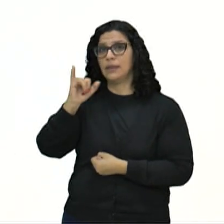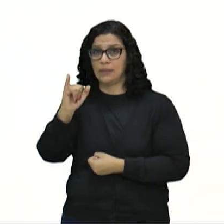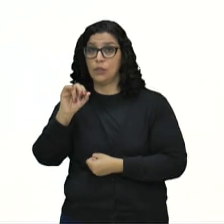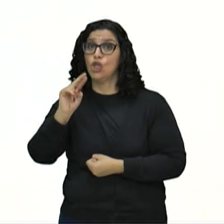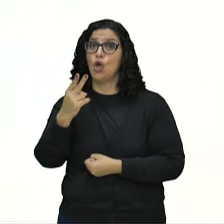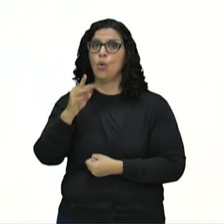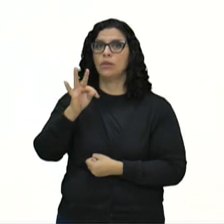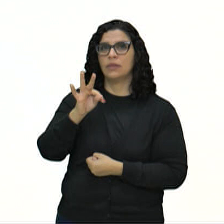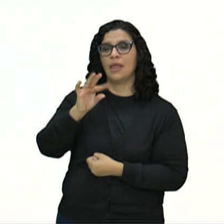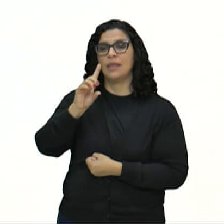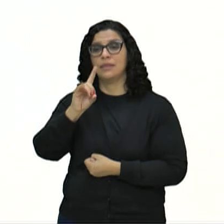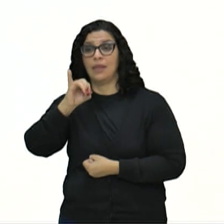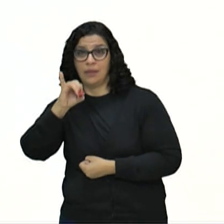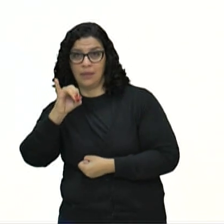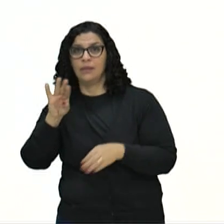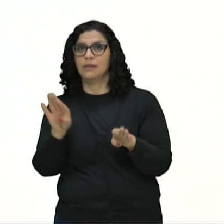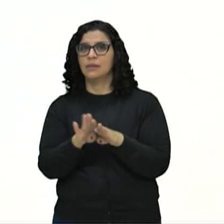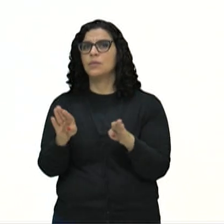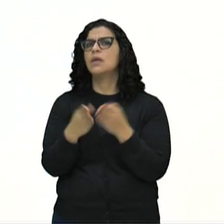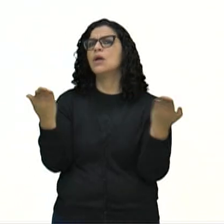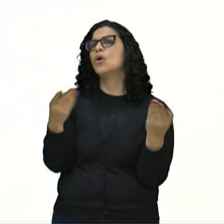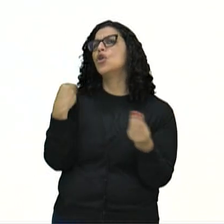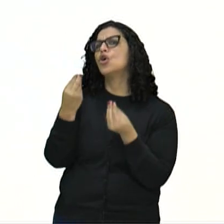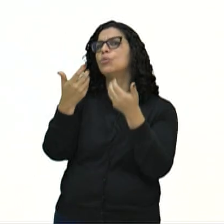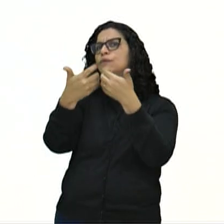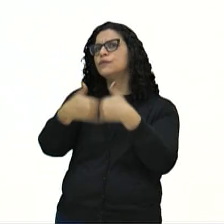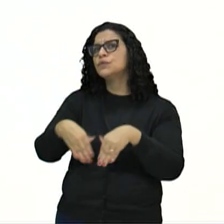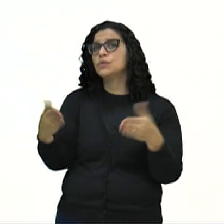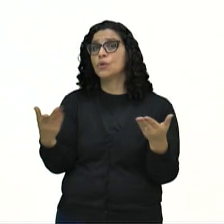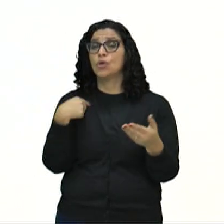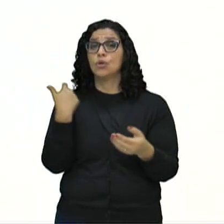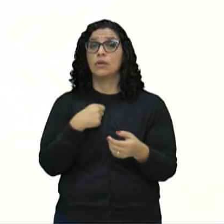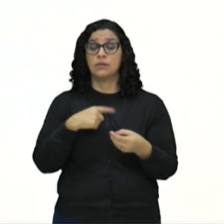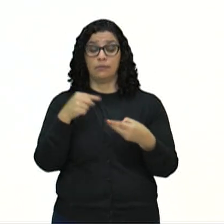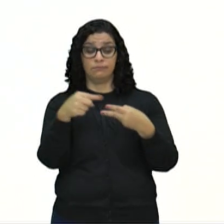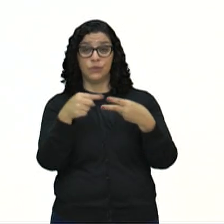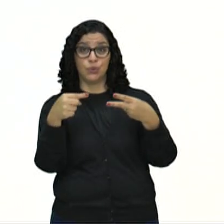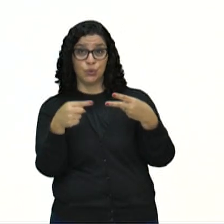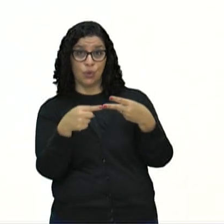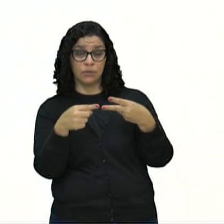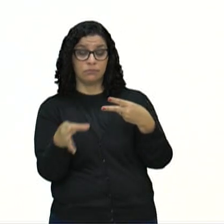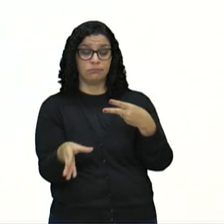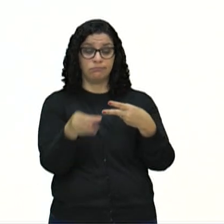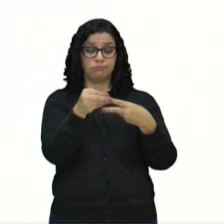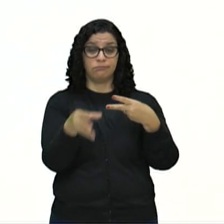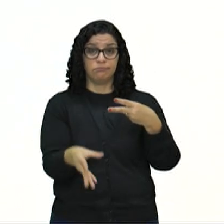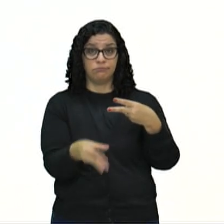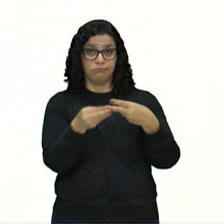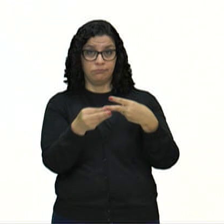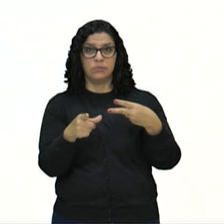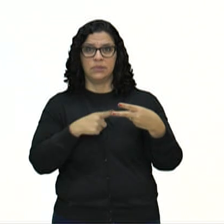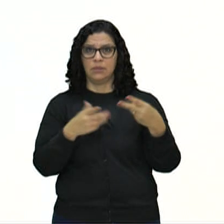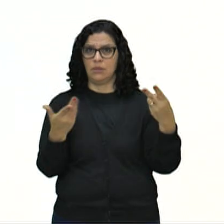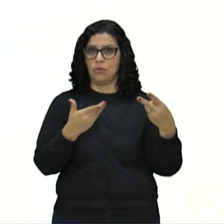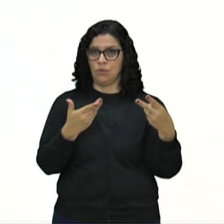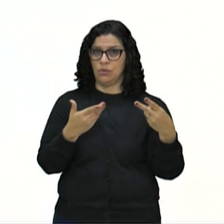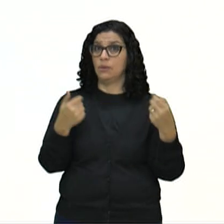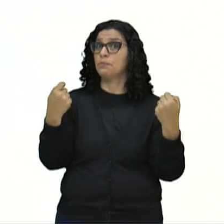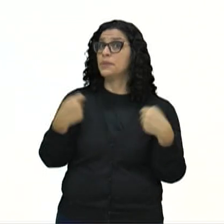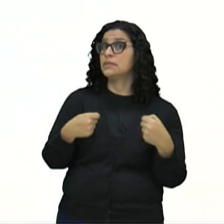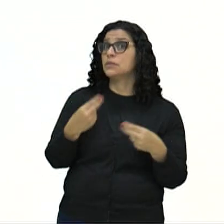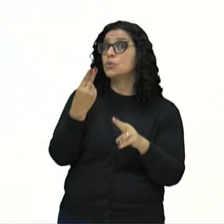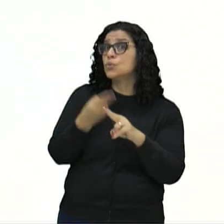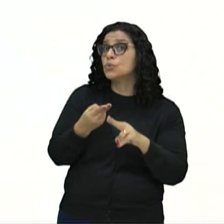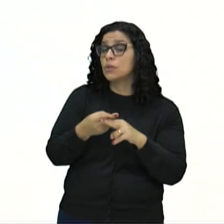como podemos chamar também, é acompanhado de dois complementos. Ele pede dois